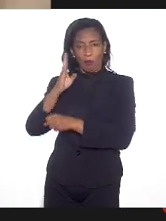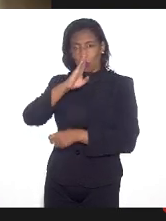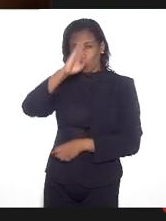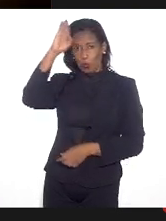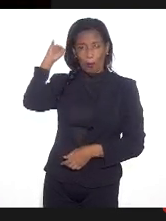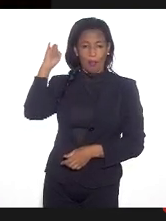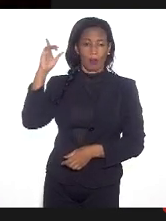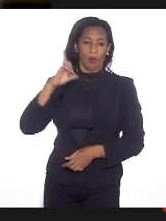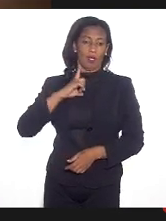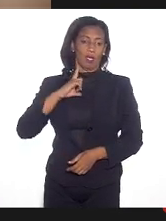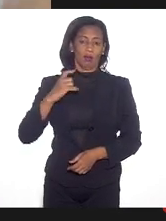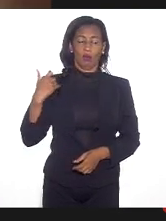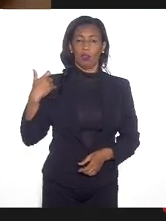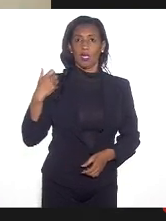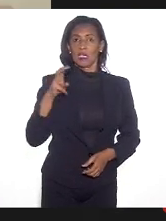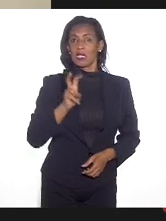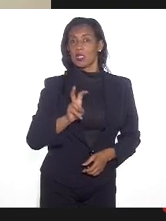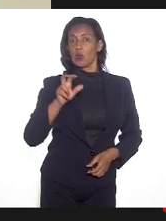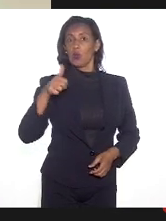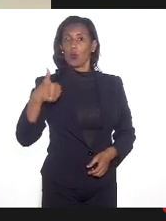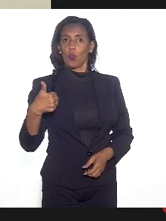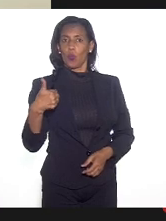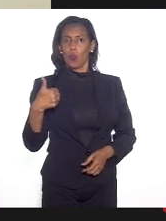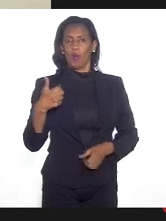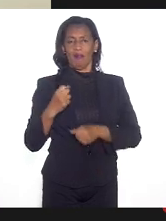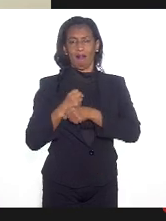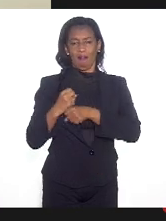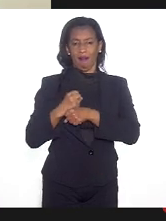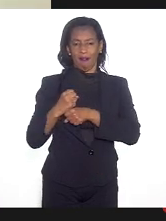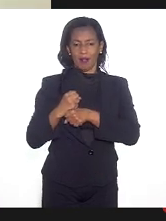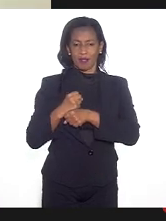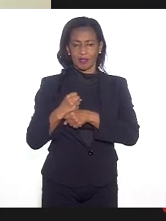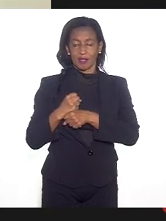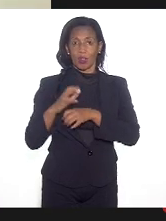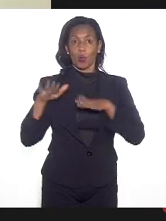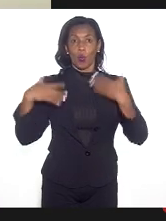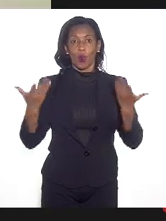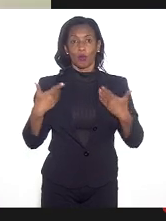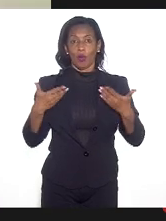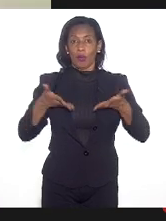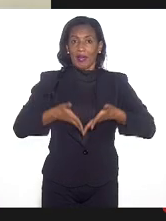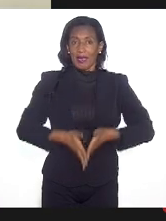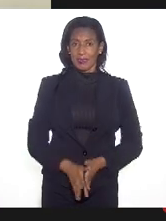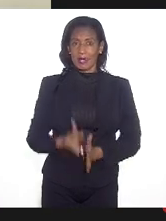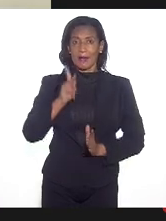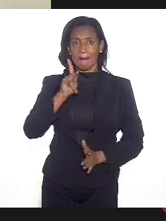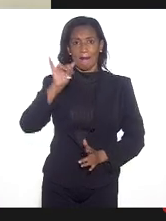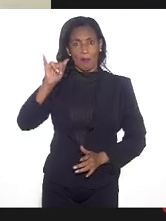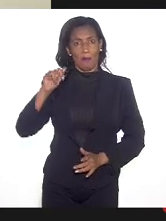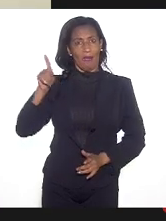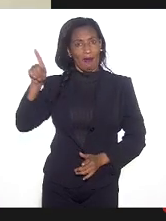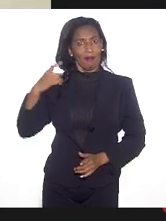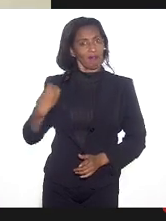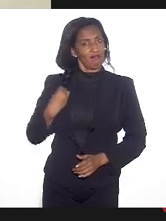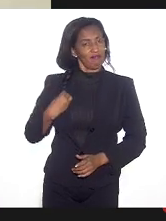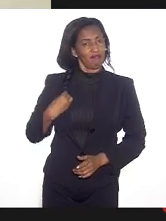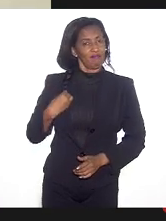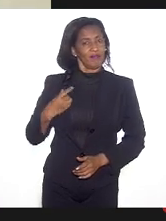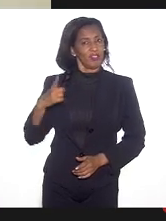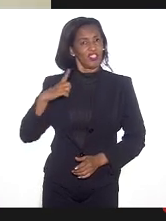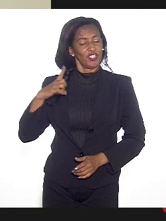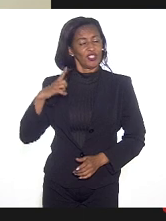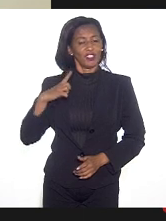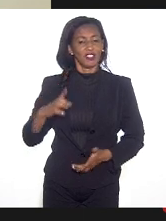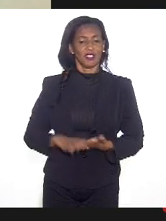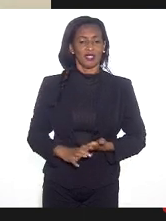meu pai estava lá exatamente quando eu nasci, E é de suma importância nesse